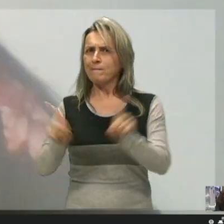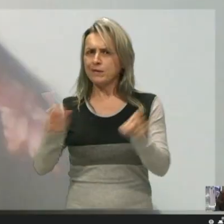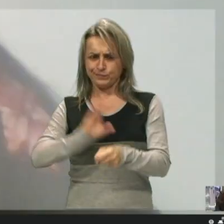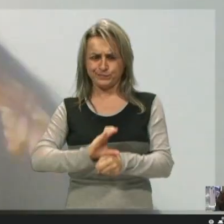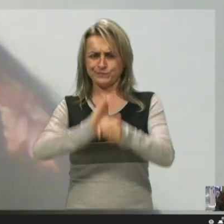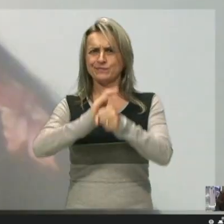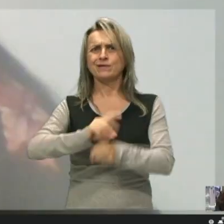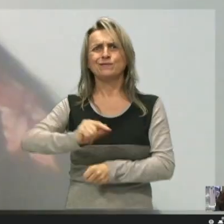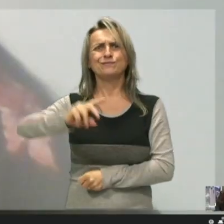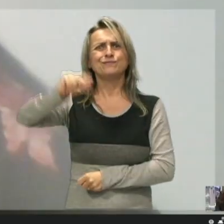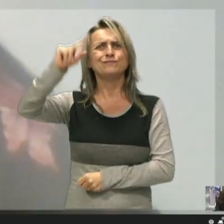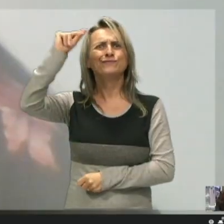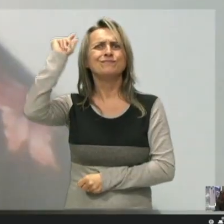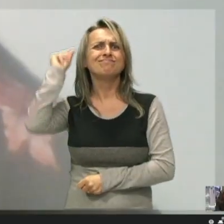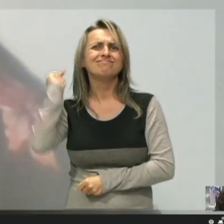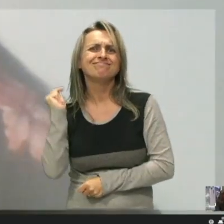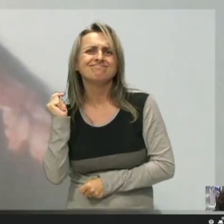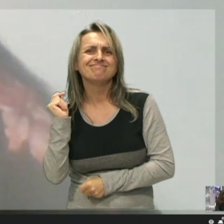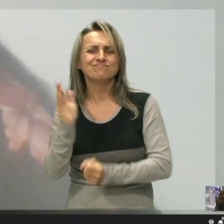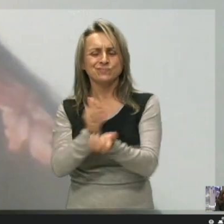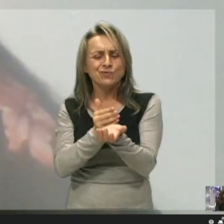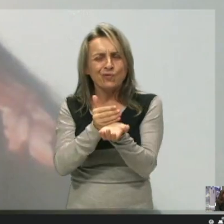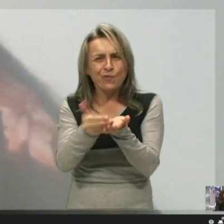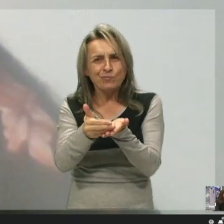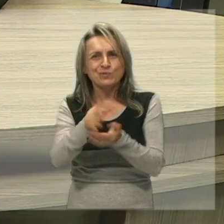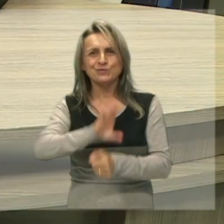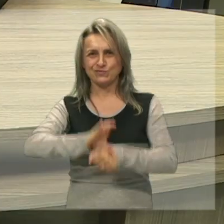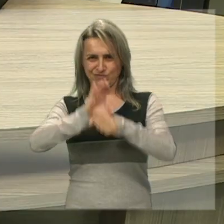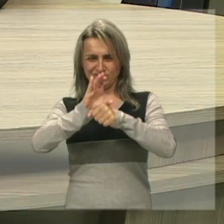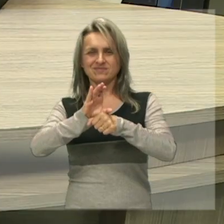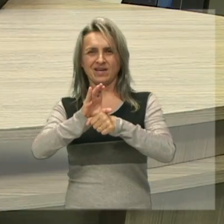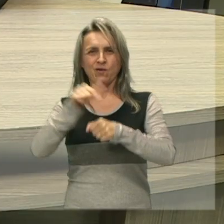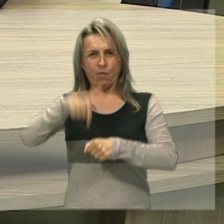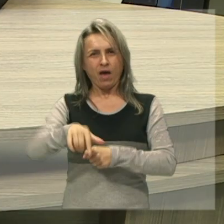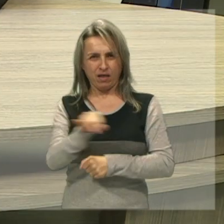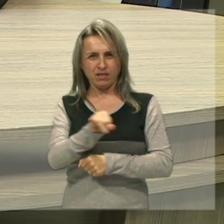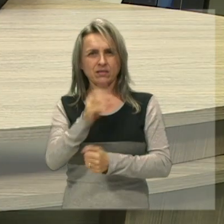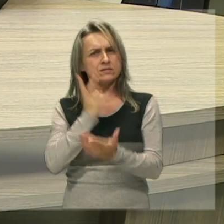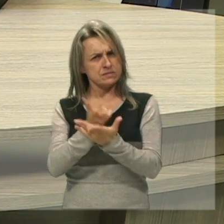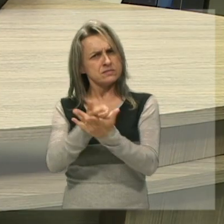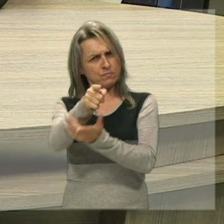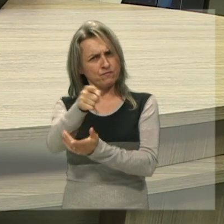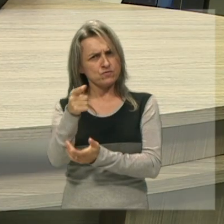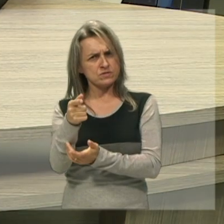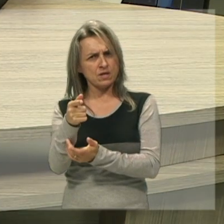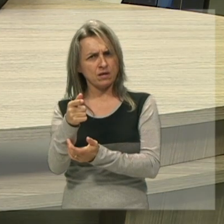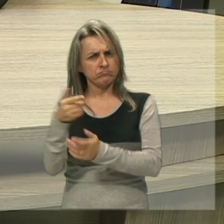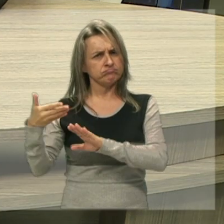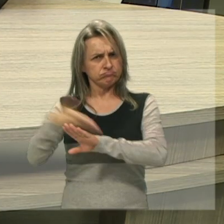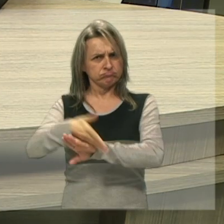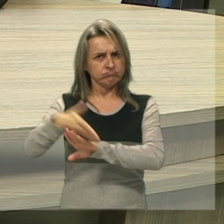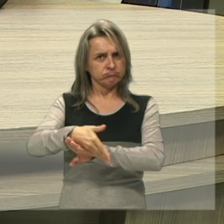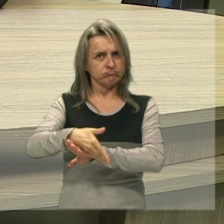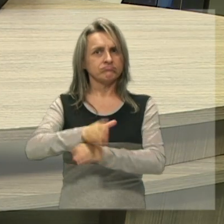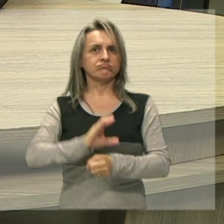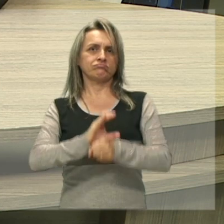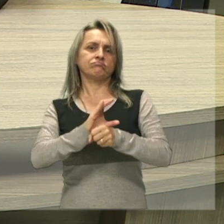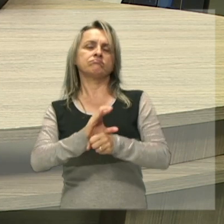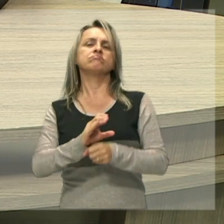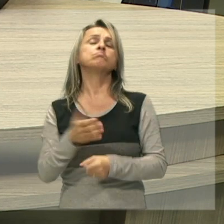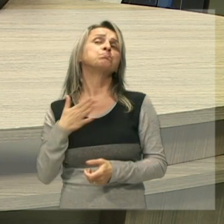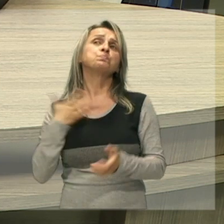acho que desde que praticamente começou o Conselho aqui em Itajaí, você faz parte, você é conselheira. Então, a